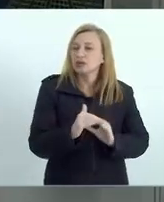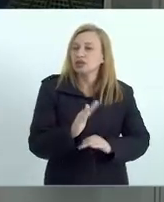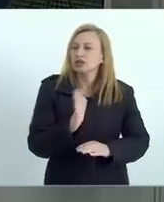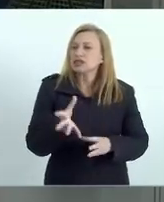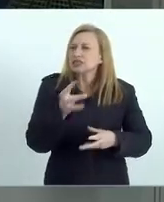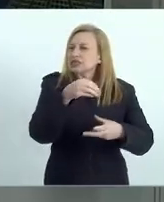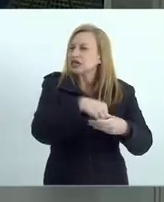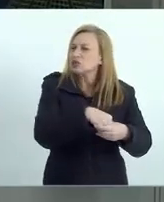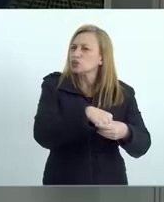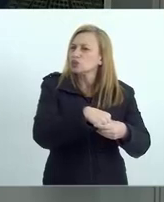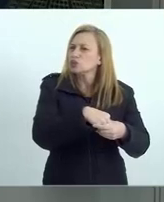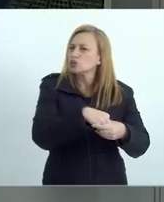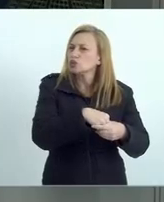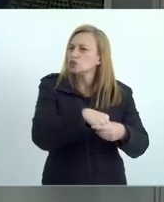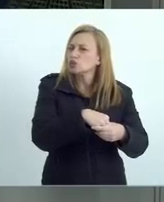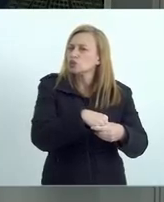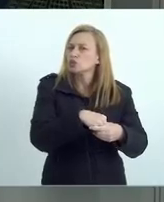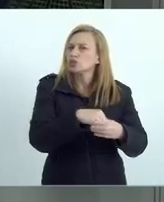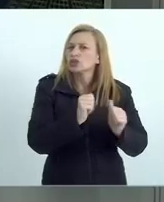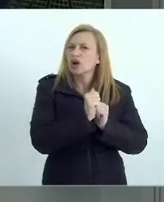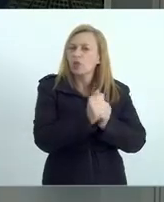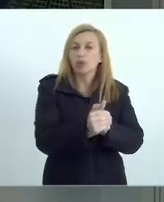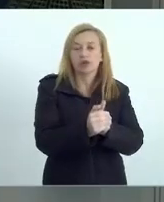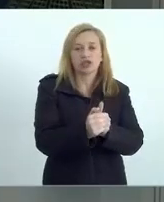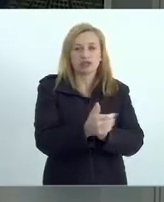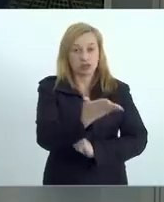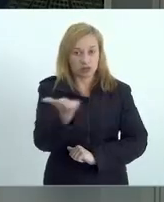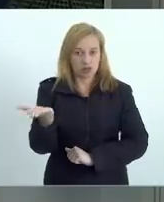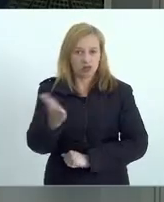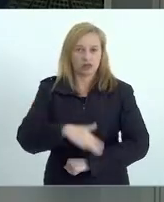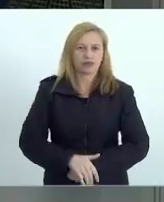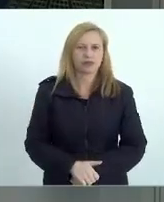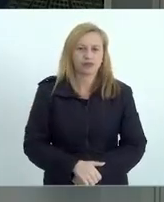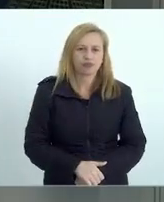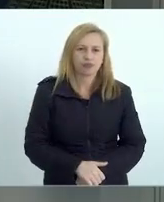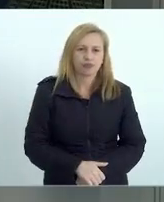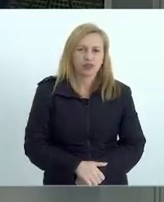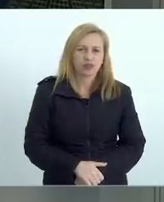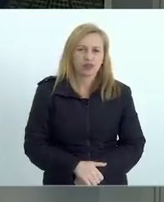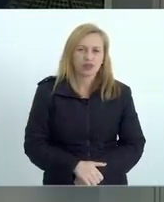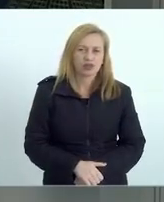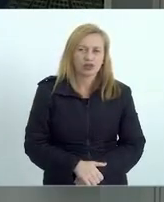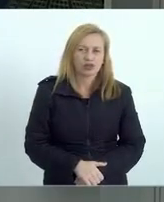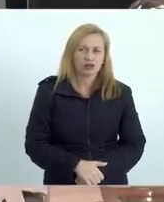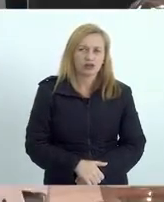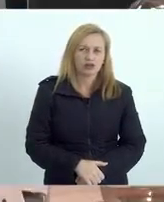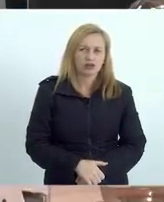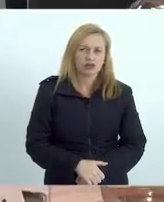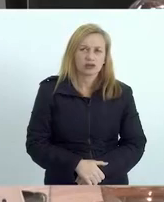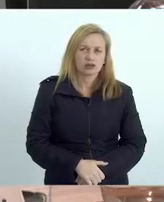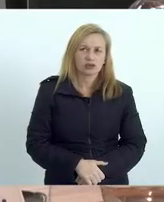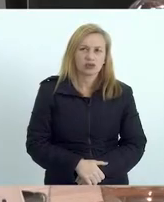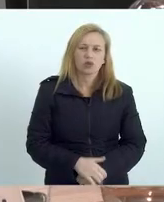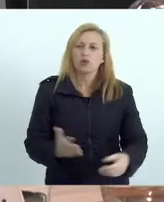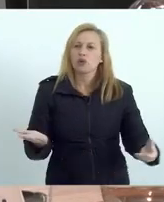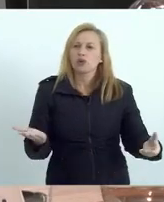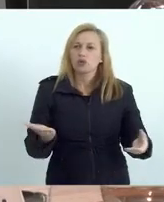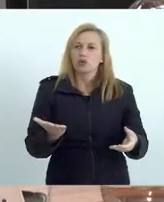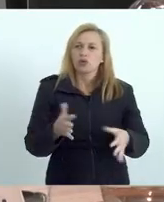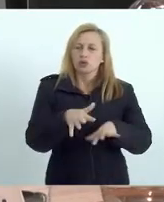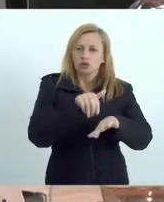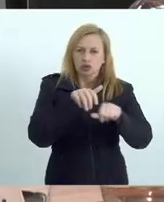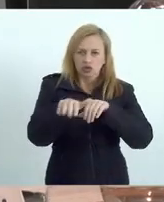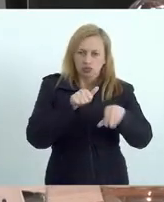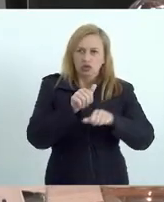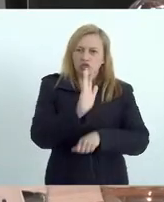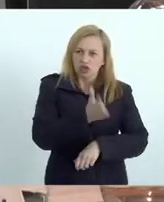dentro do a gente acompanha vocês não o seguinte o processo convocação de já